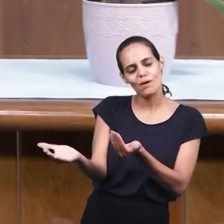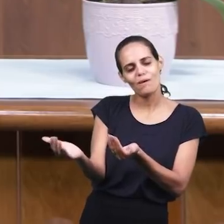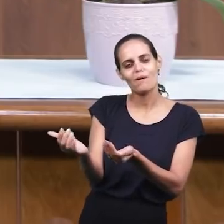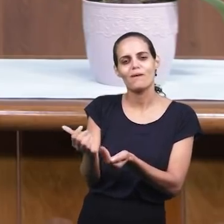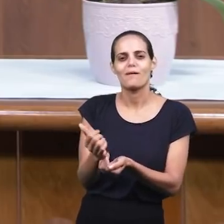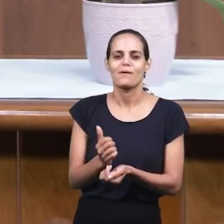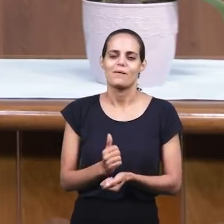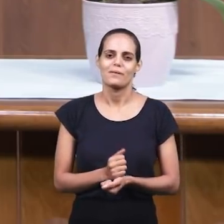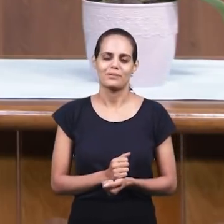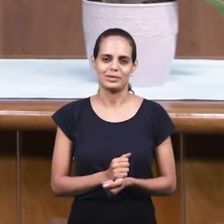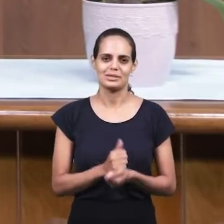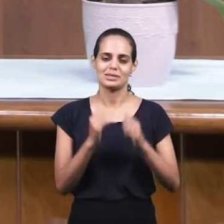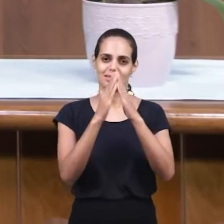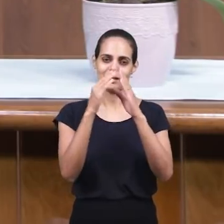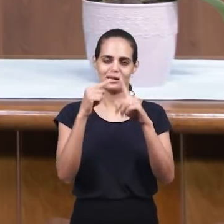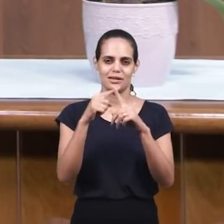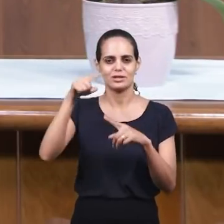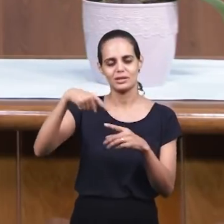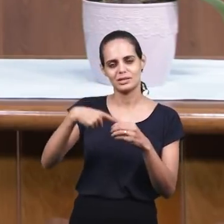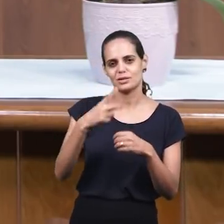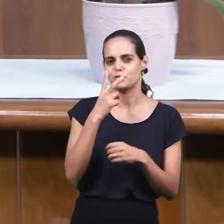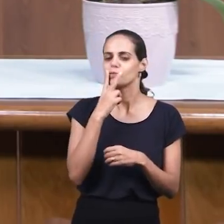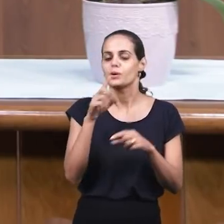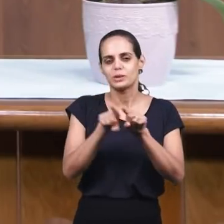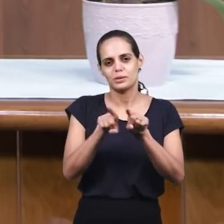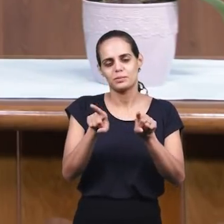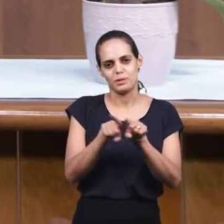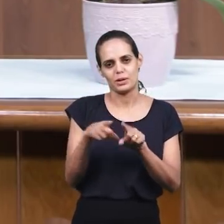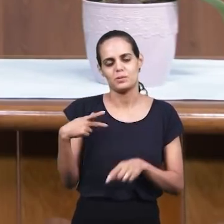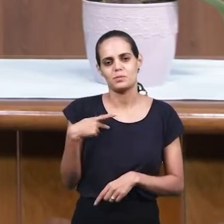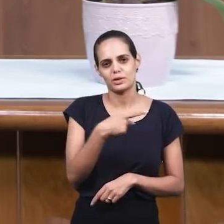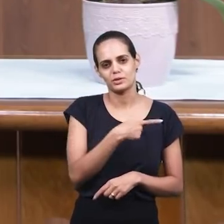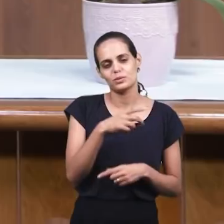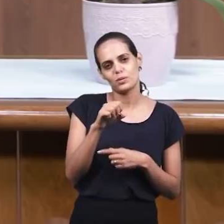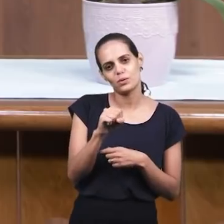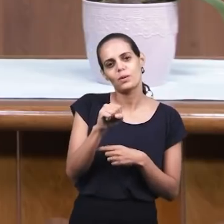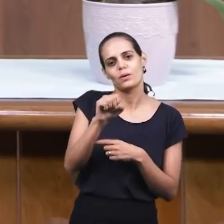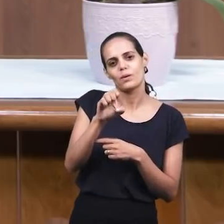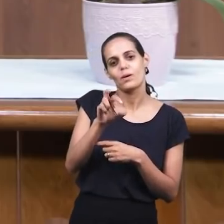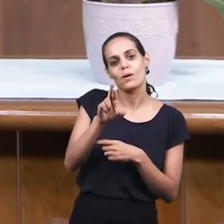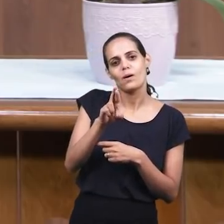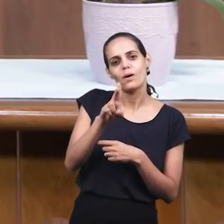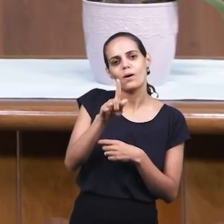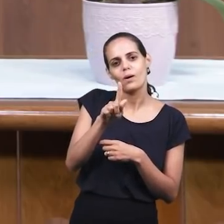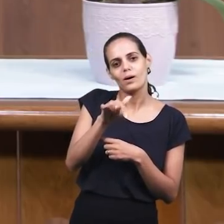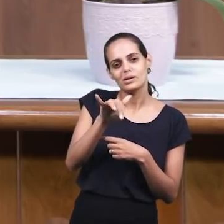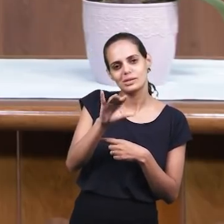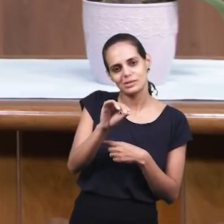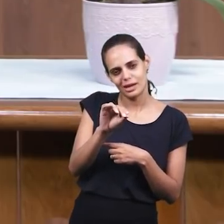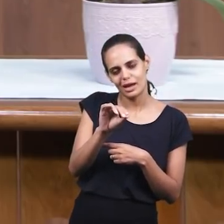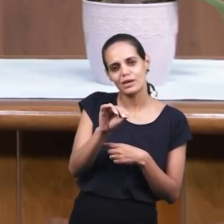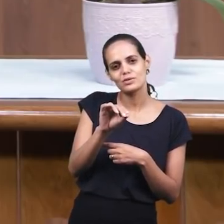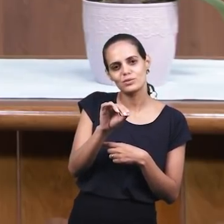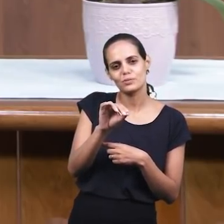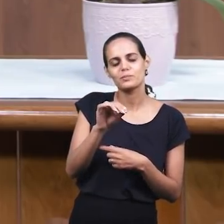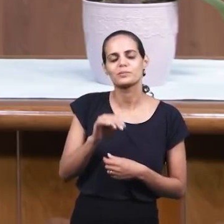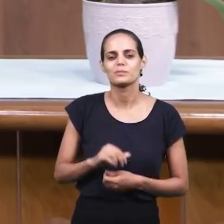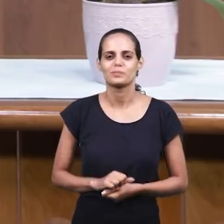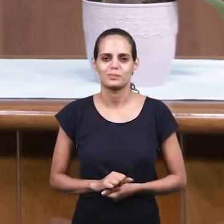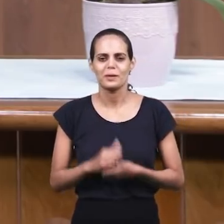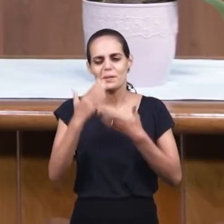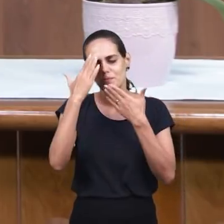Nínive, jovens da Igreja da Enseada do Suá, e também ao companheiro pastor Sérgio Souza. Muito obrigado pela participação de vocês, pelo carinho